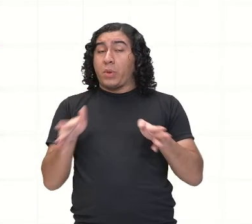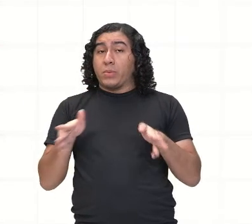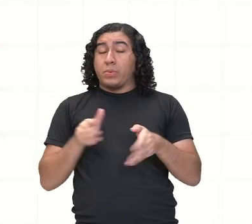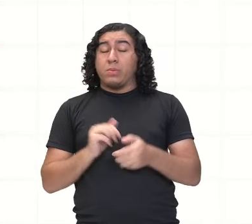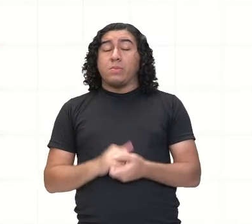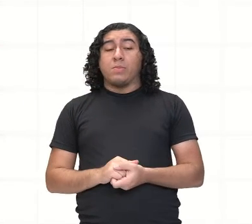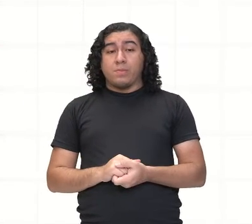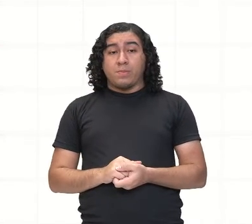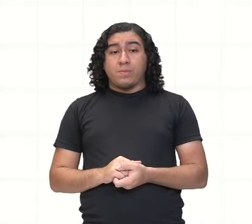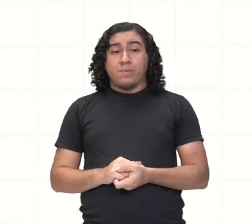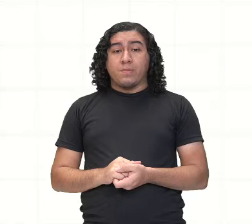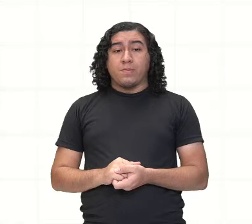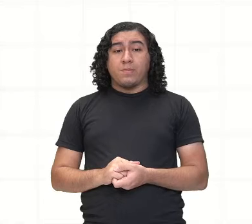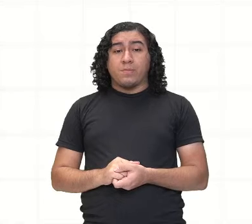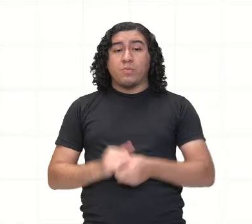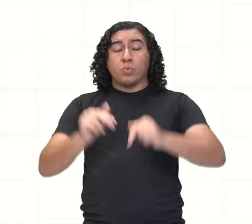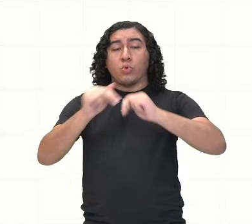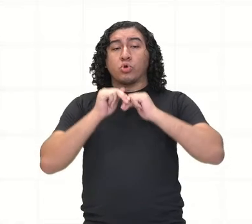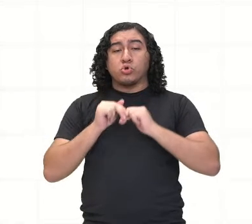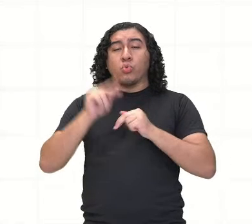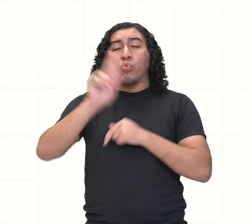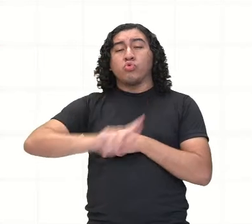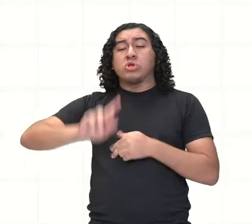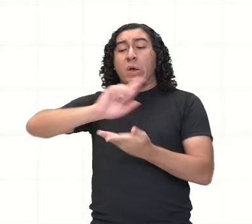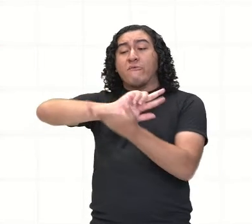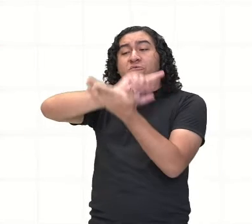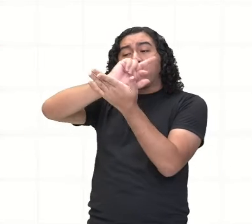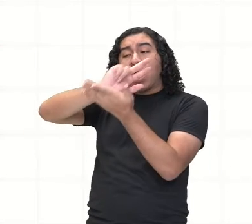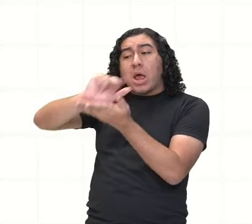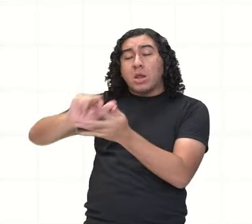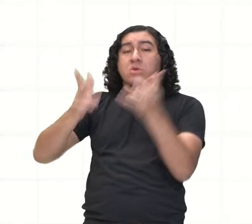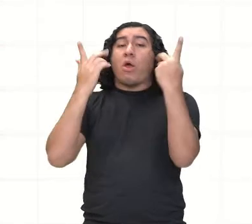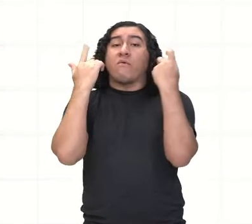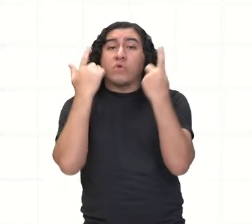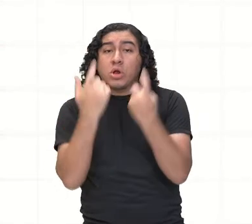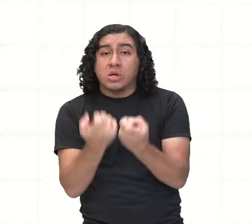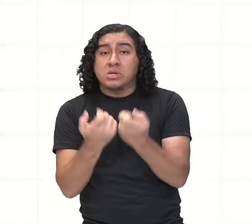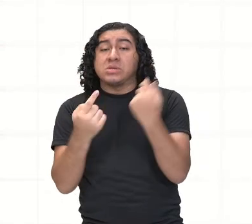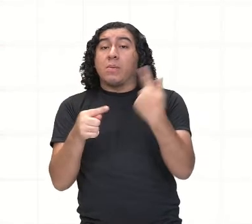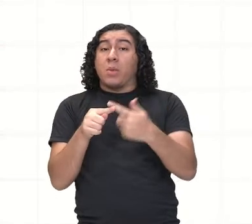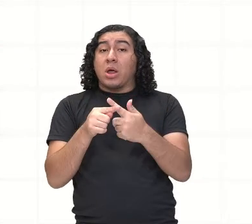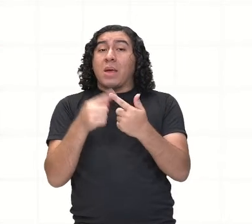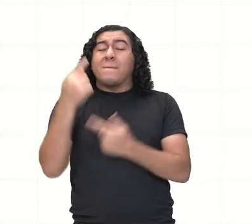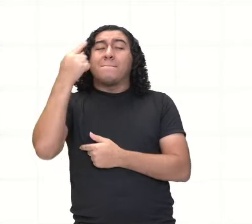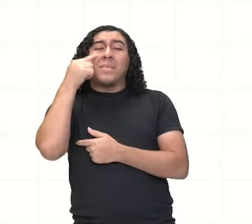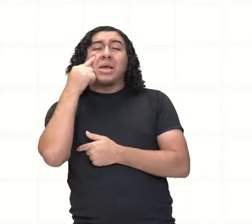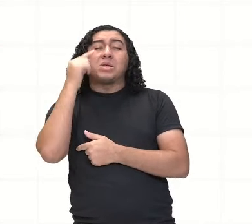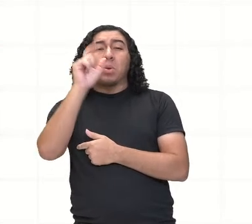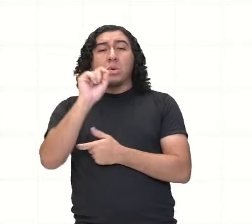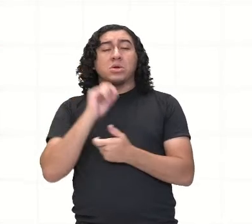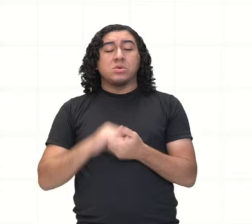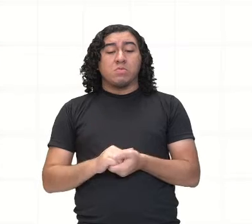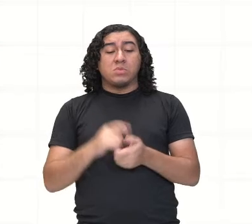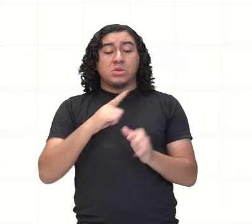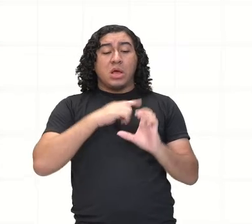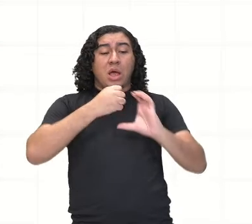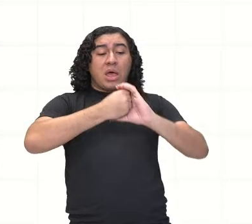Então, eles vão empregar diversas formas de violência, porque eles acreditavam de uma característica